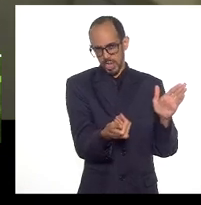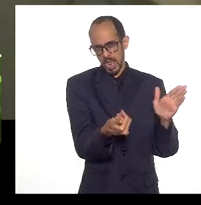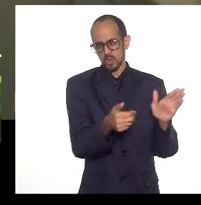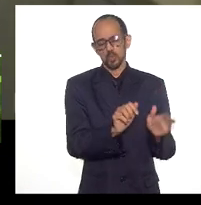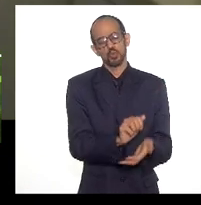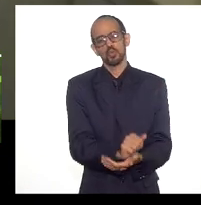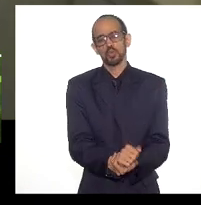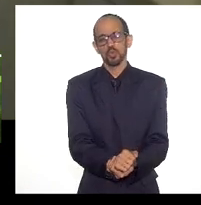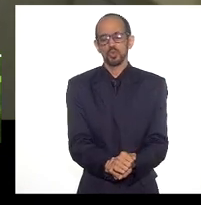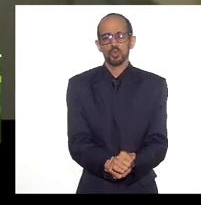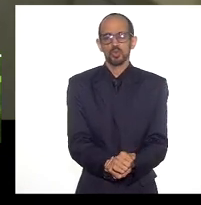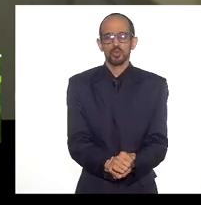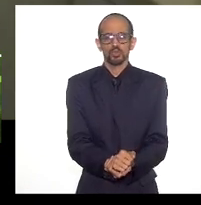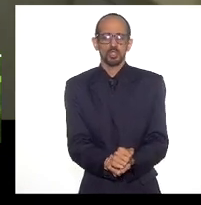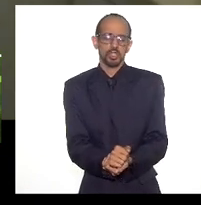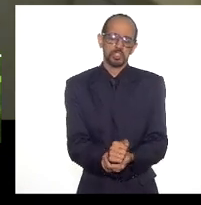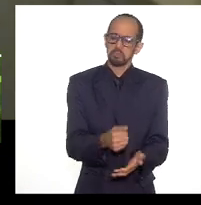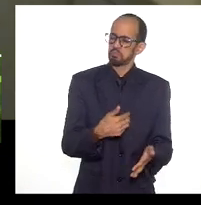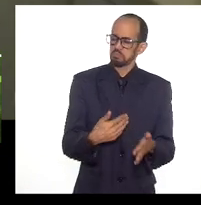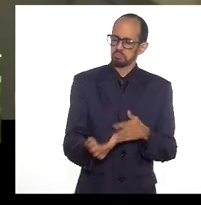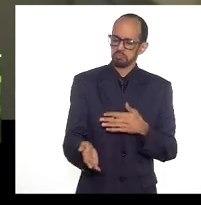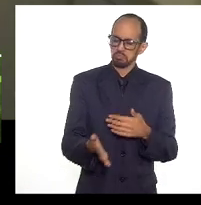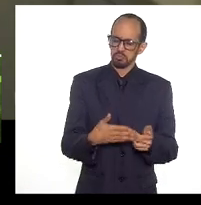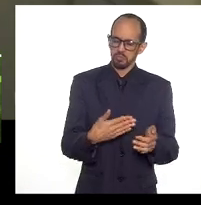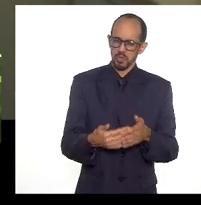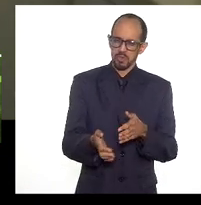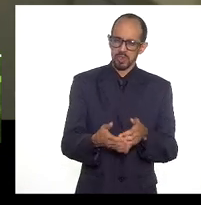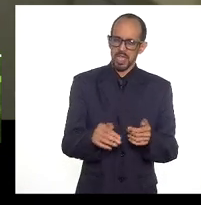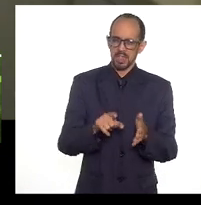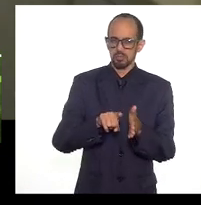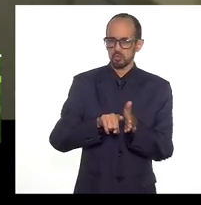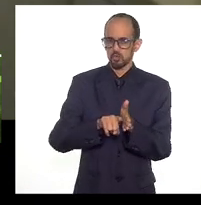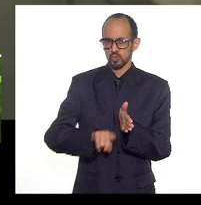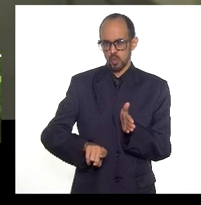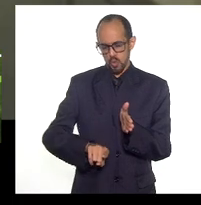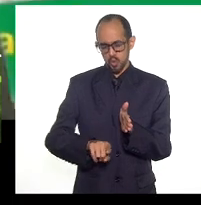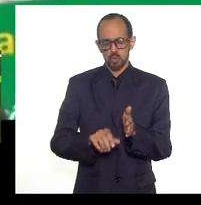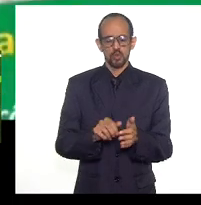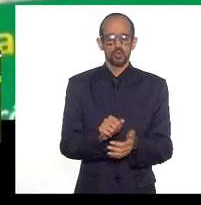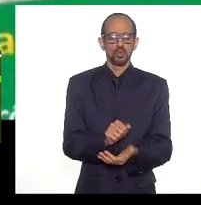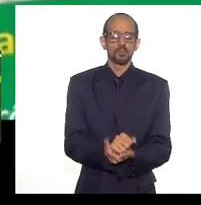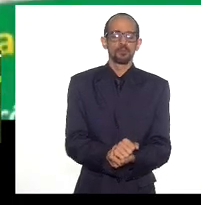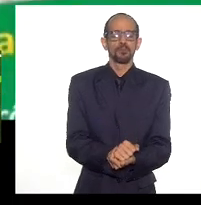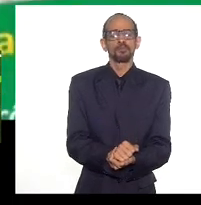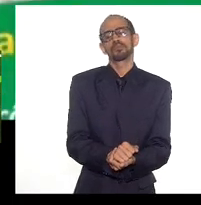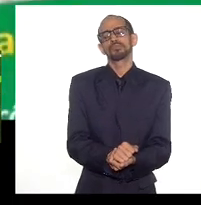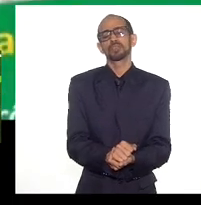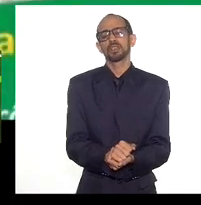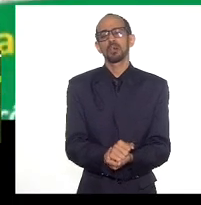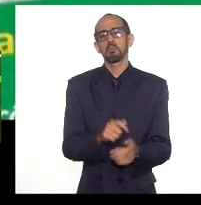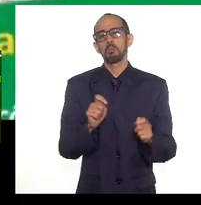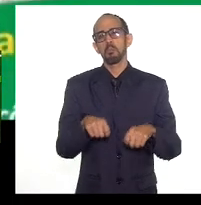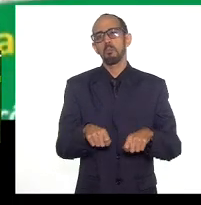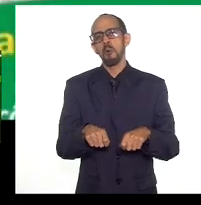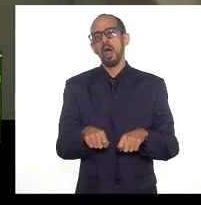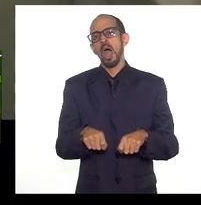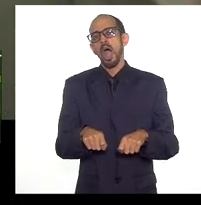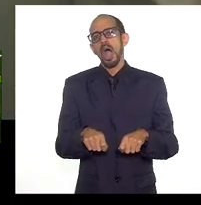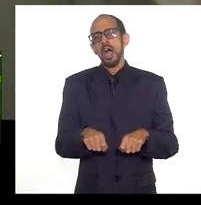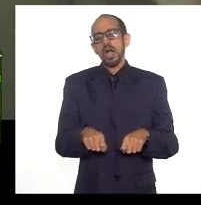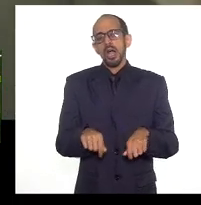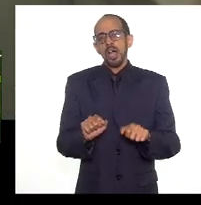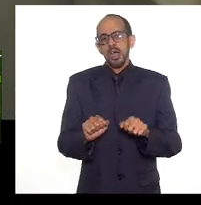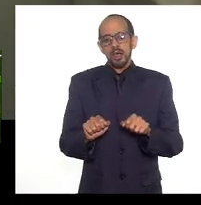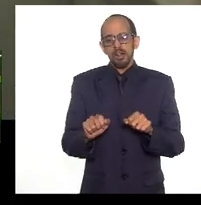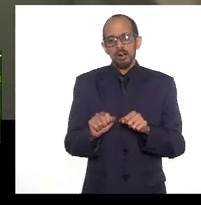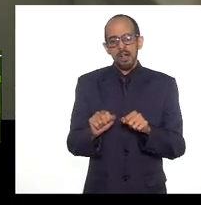seja esgoto, subsídio, não importa o adjetivo que seja, também pode ter um